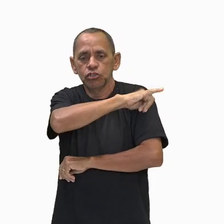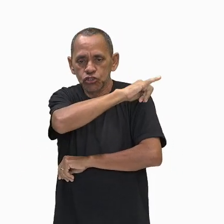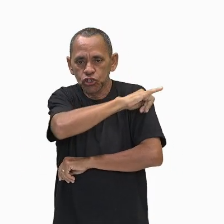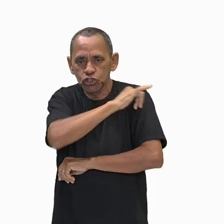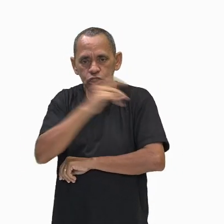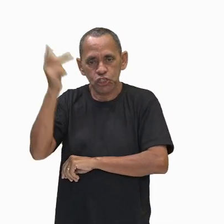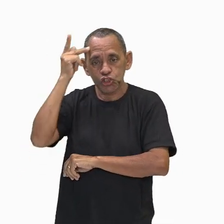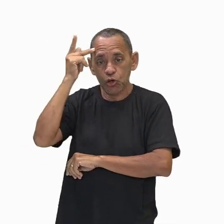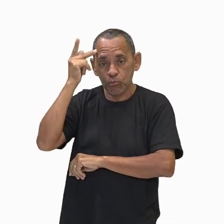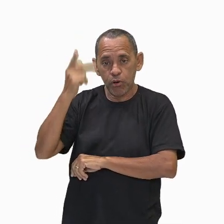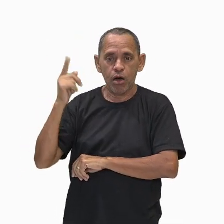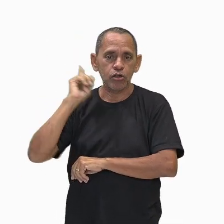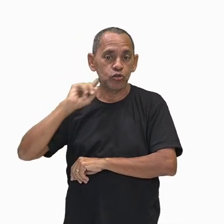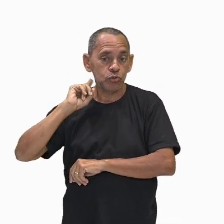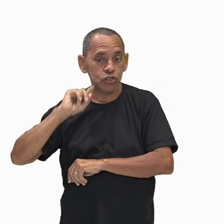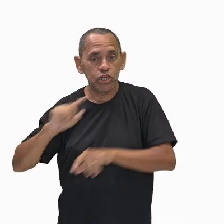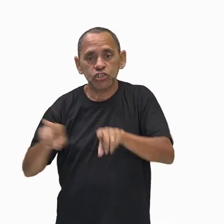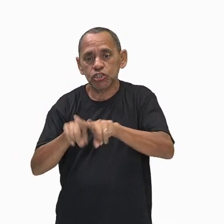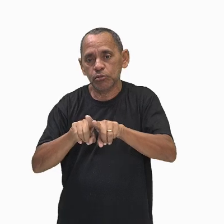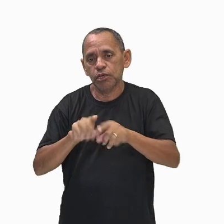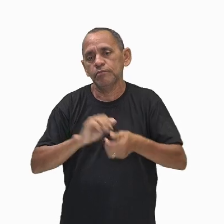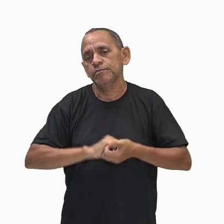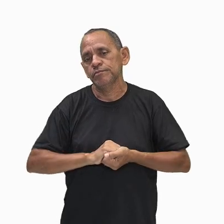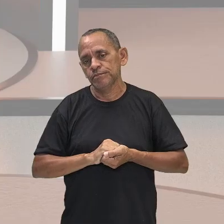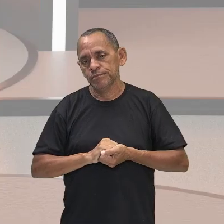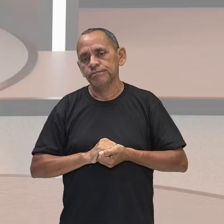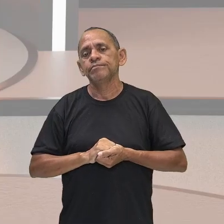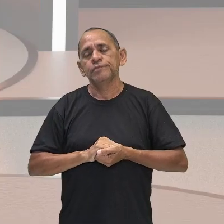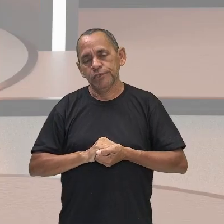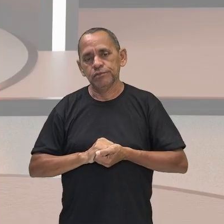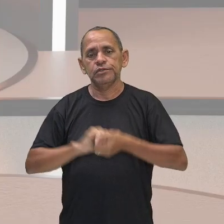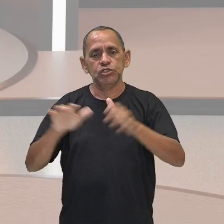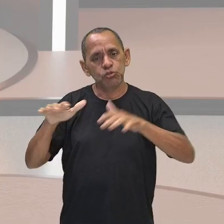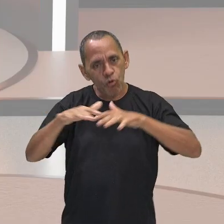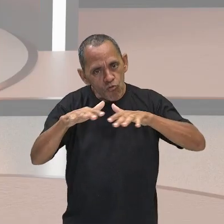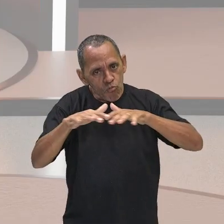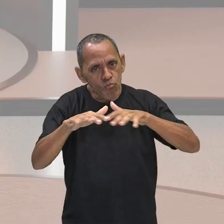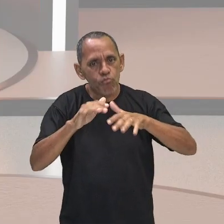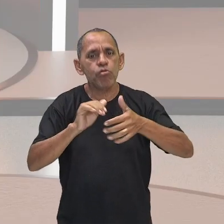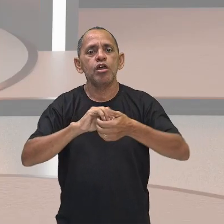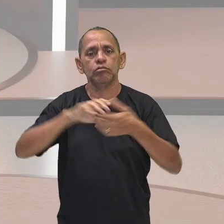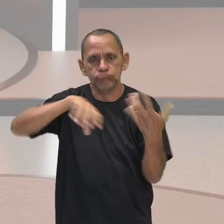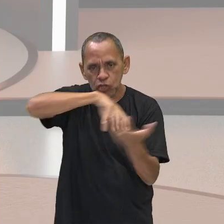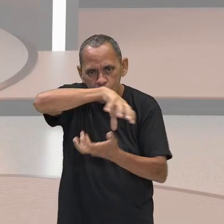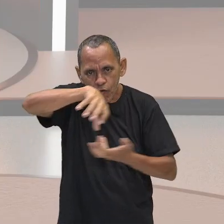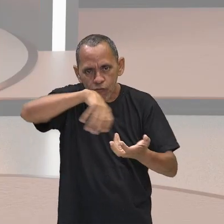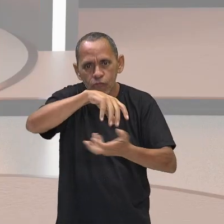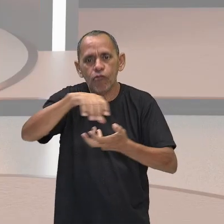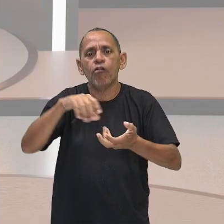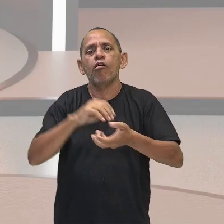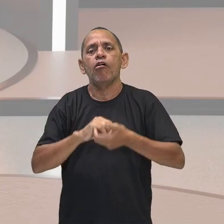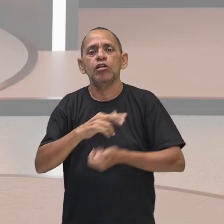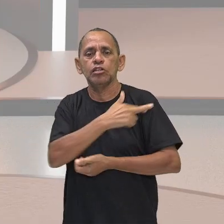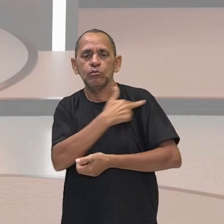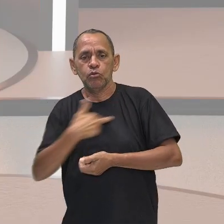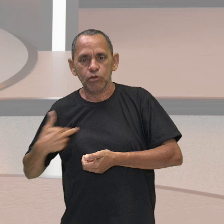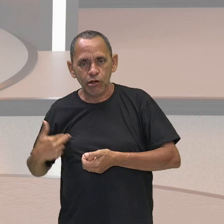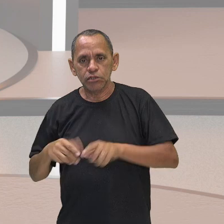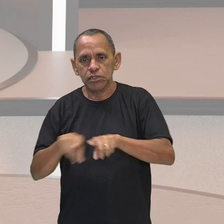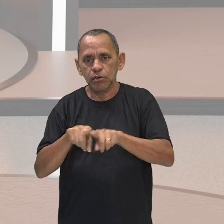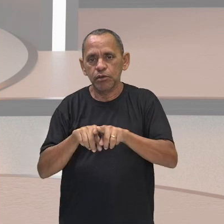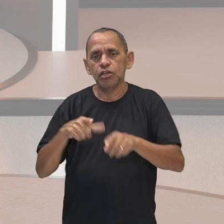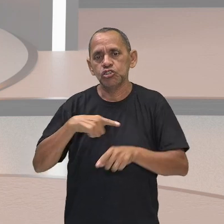Paulo e Minas Gerais, tá? Então, o movimento republicano tem exatamente aí, né, os